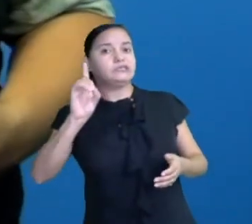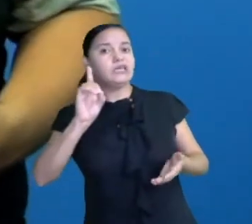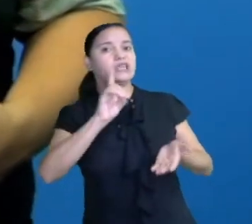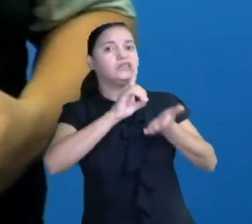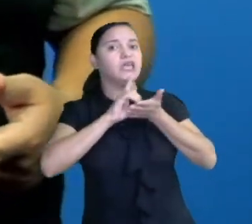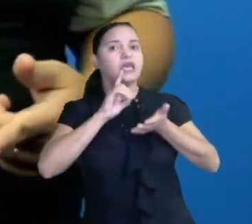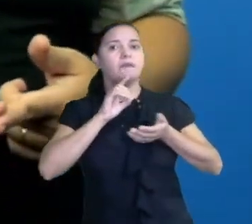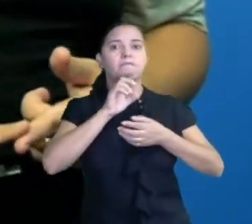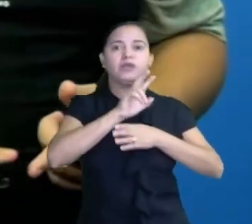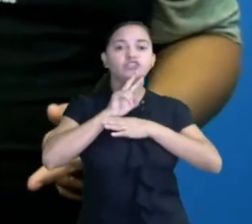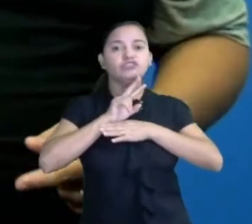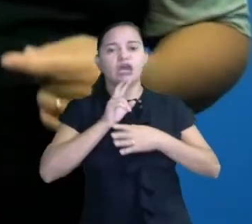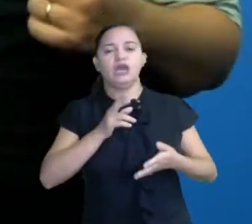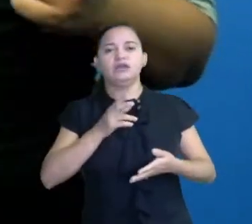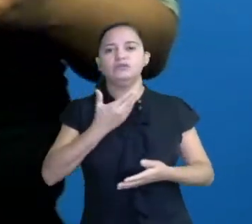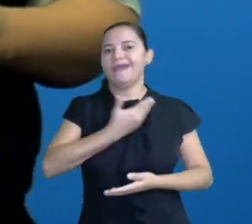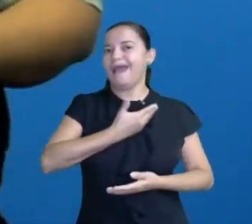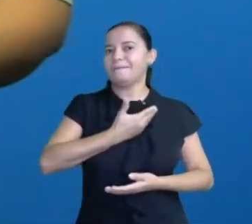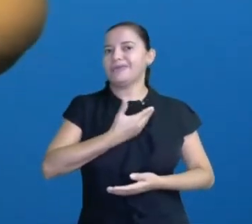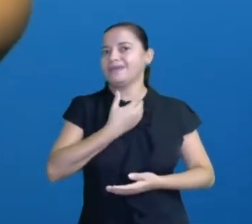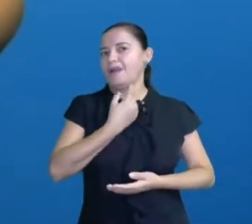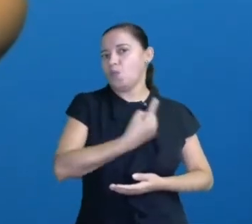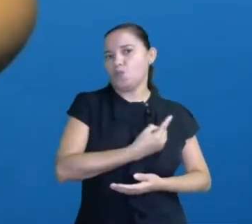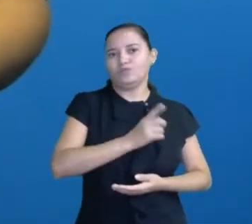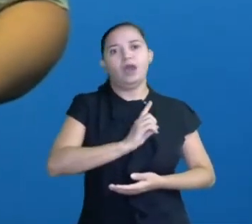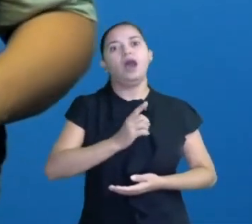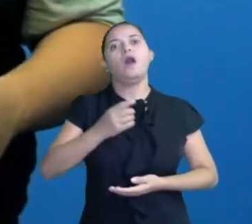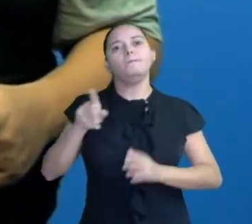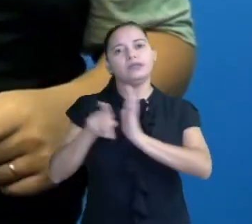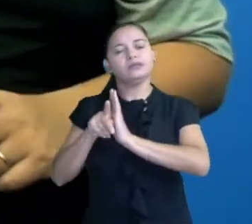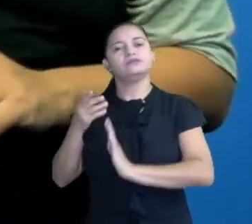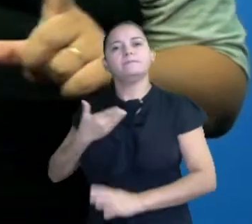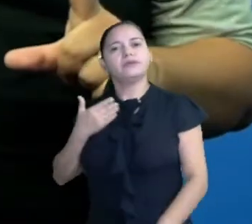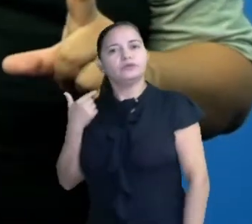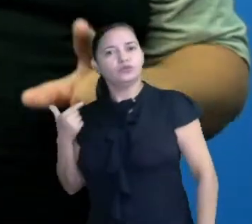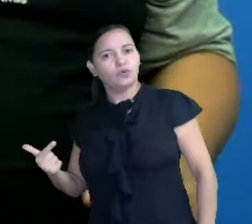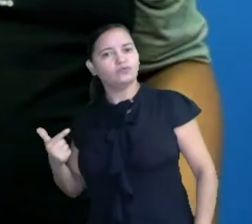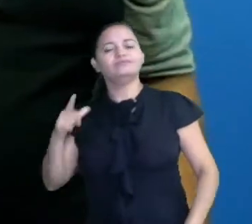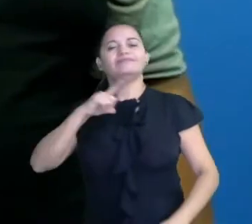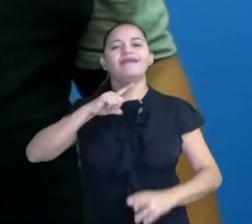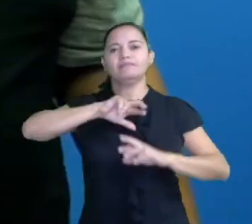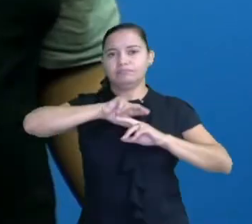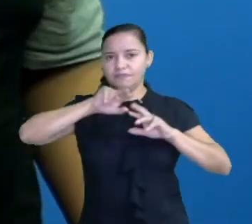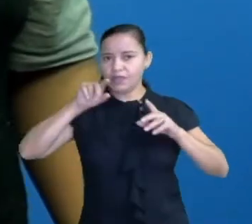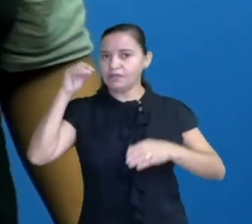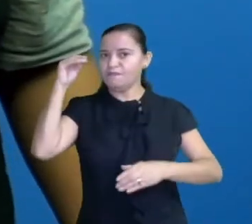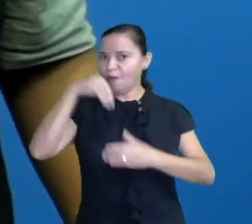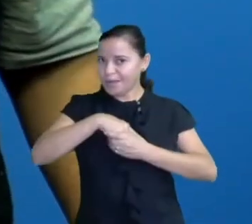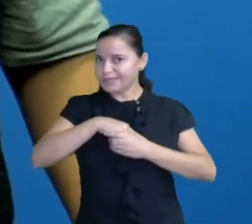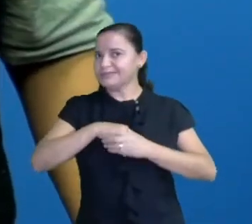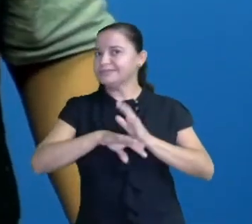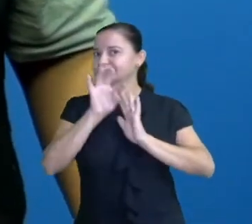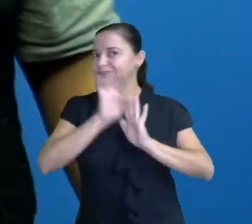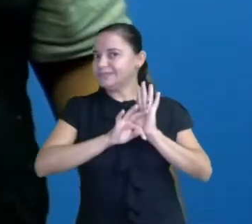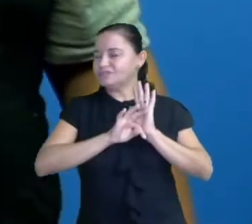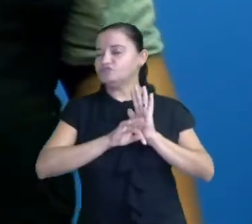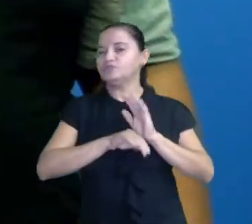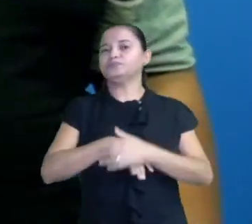da amiga 1, correto? Mas tem mais coisas aí implícitas, não é só isso. Vamos ver.